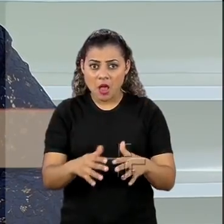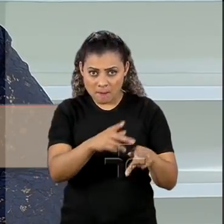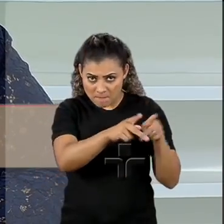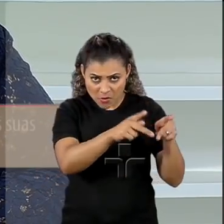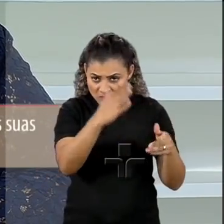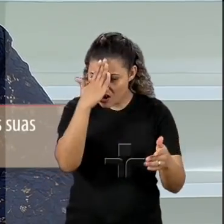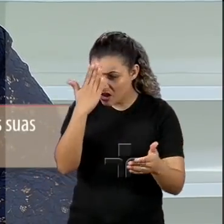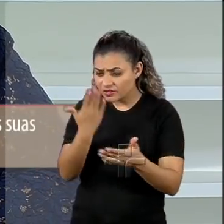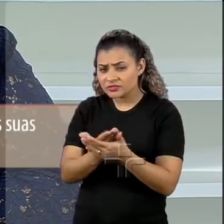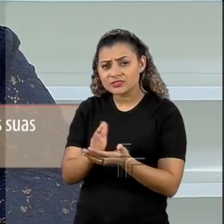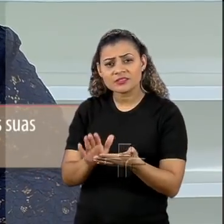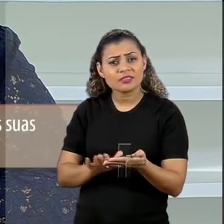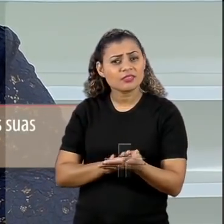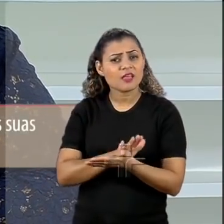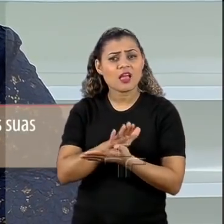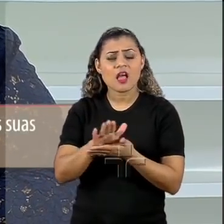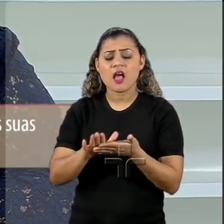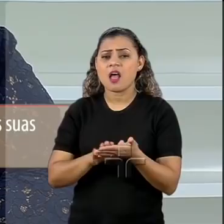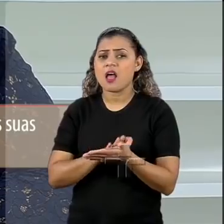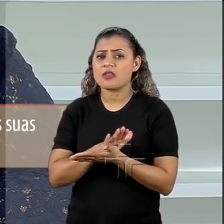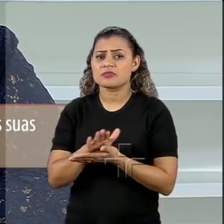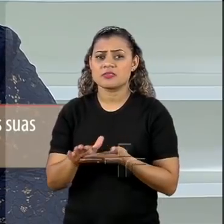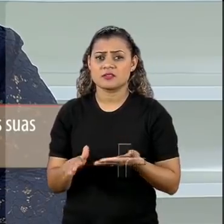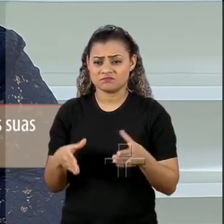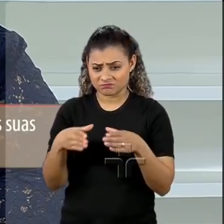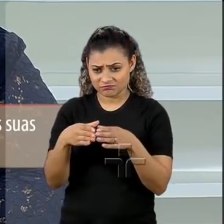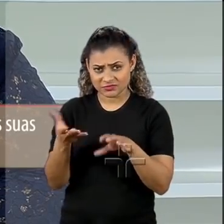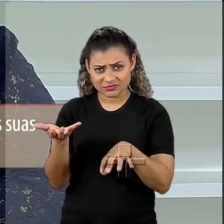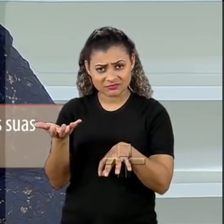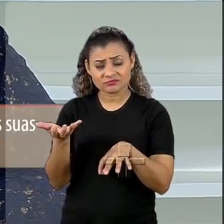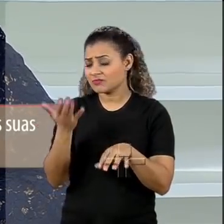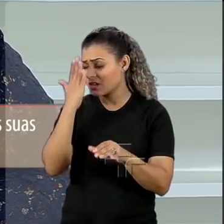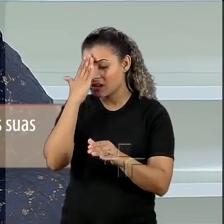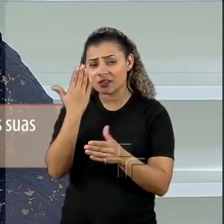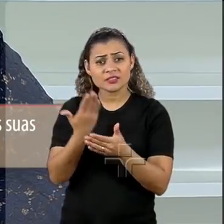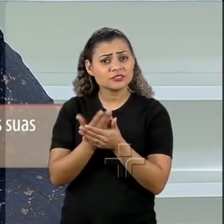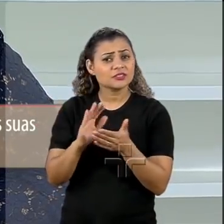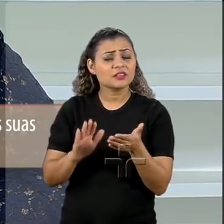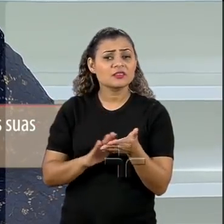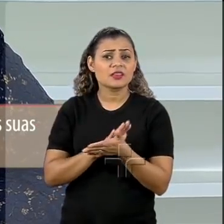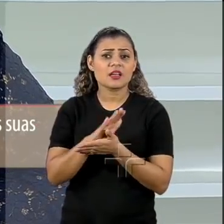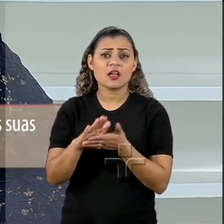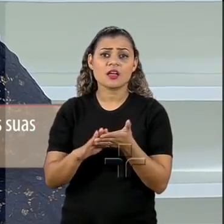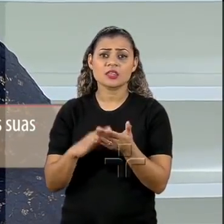acredita, diante de tantas descobertas vamos dizer,